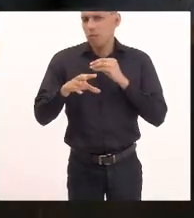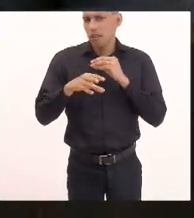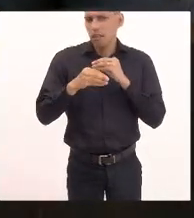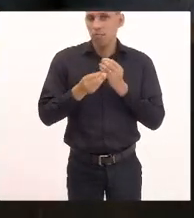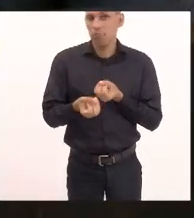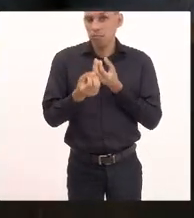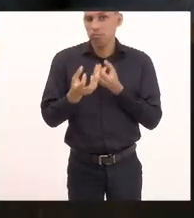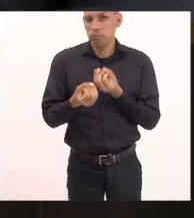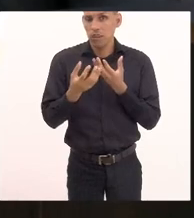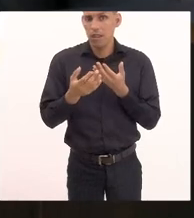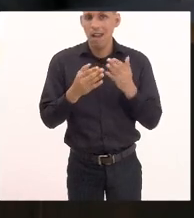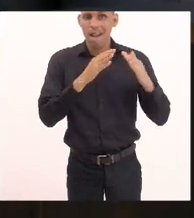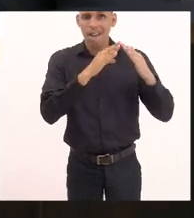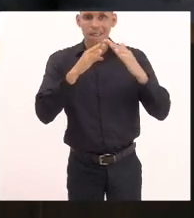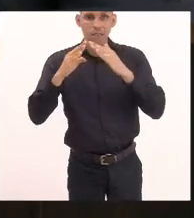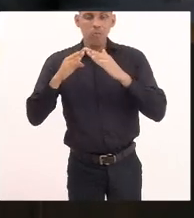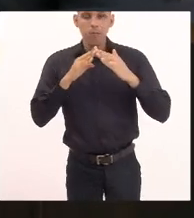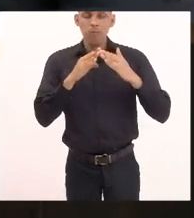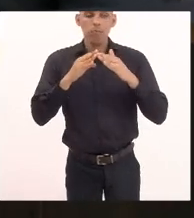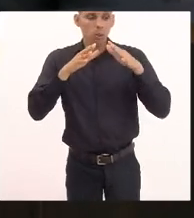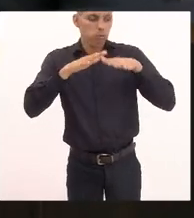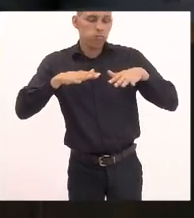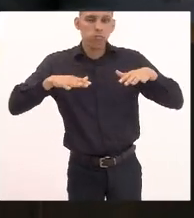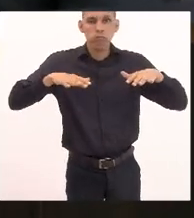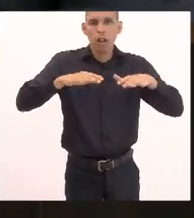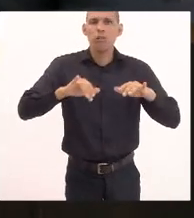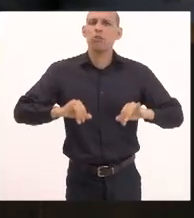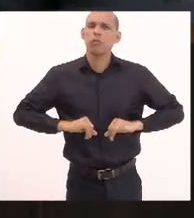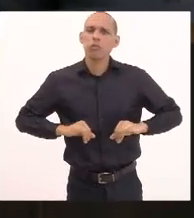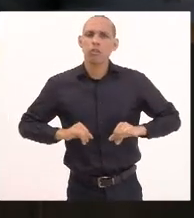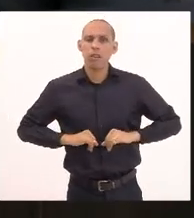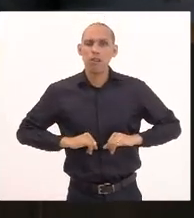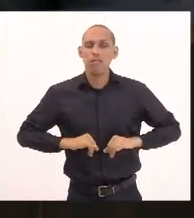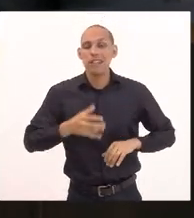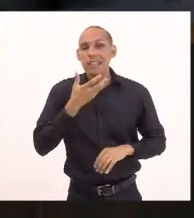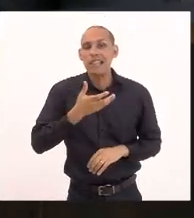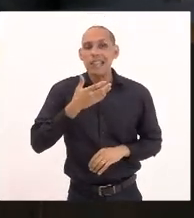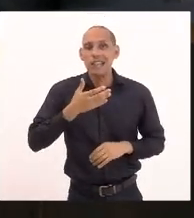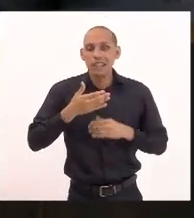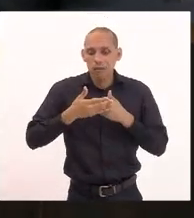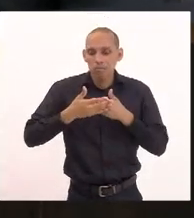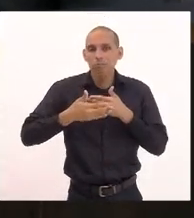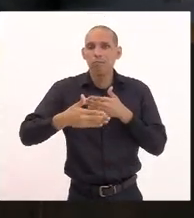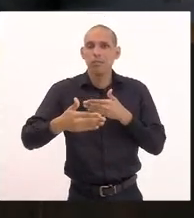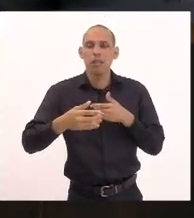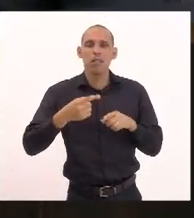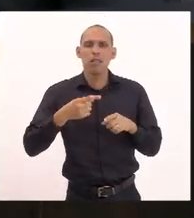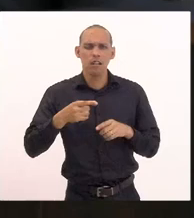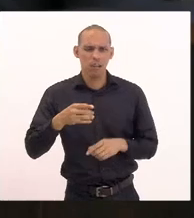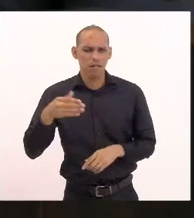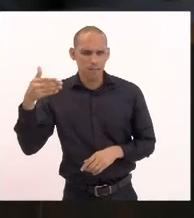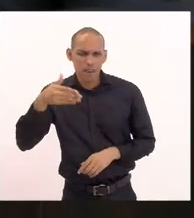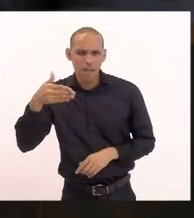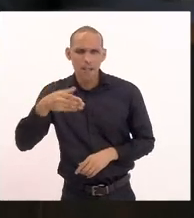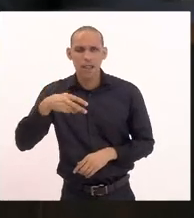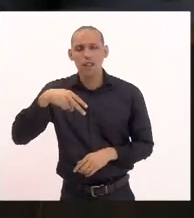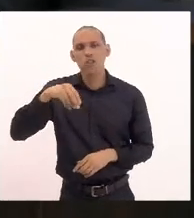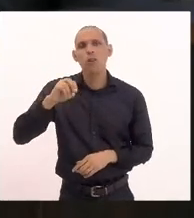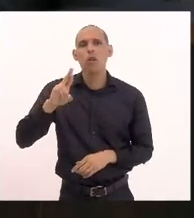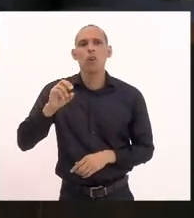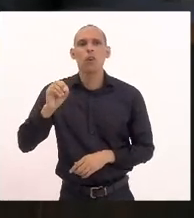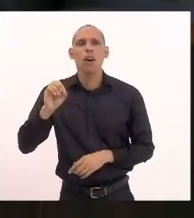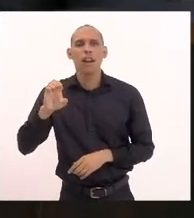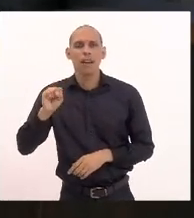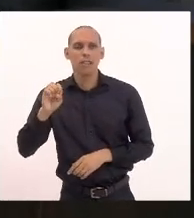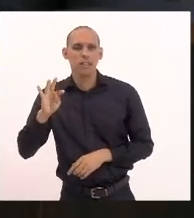para toda a casa, a região está sofrendo, desde o final de dezembro, quem frequenta o Noroeste aqui sabe, com sucessivas trombas